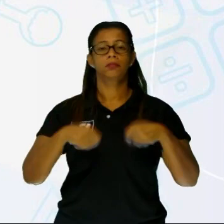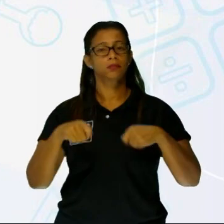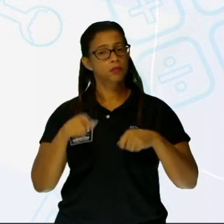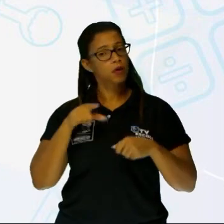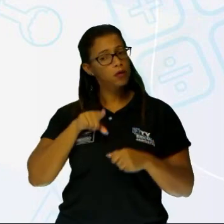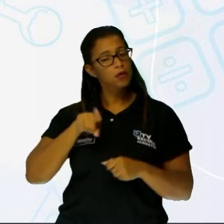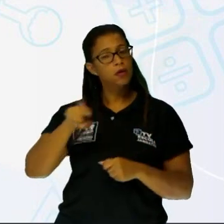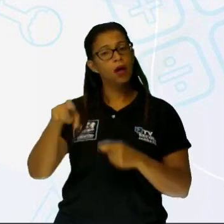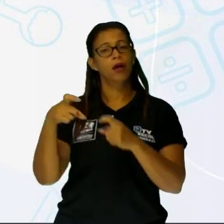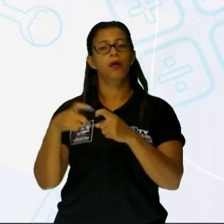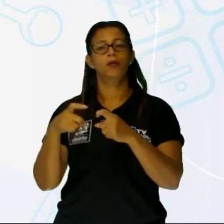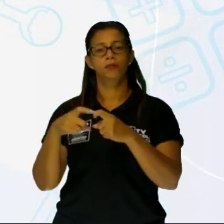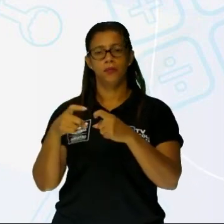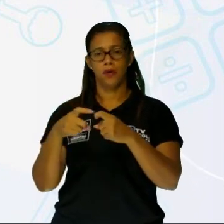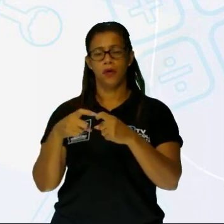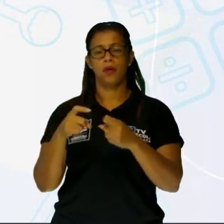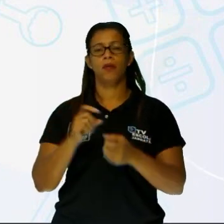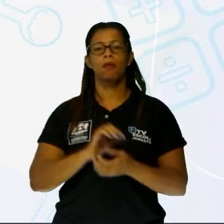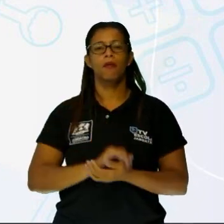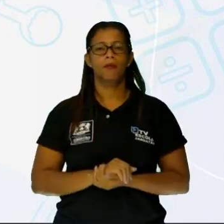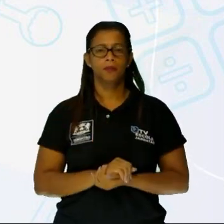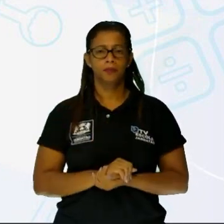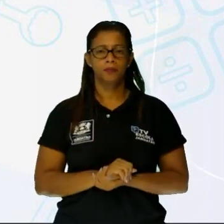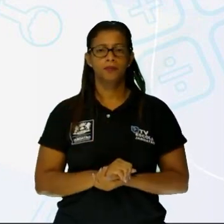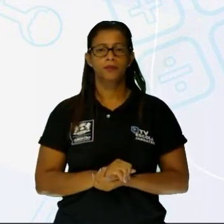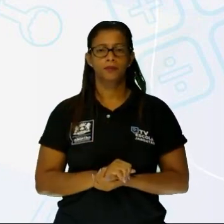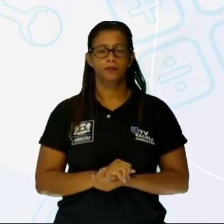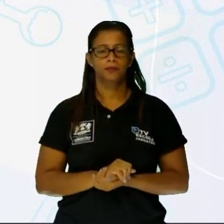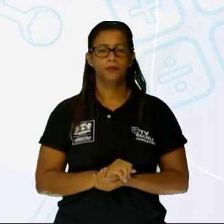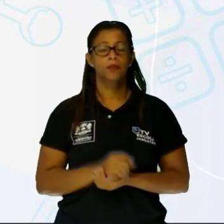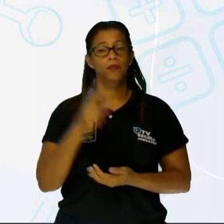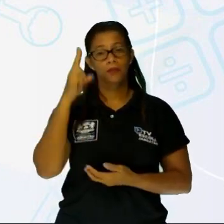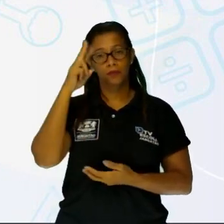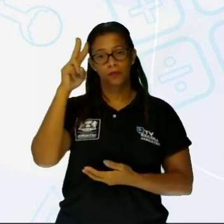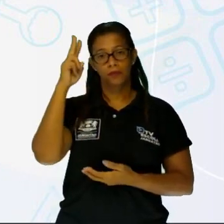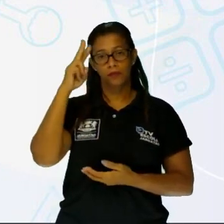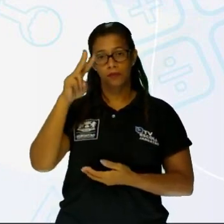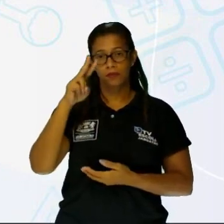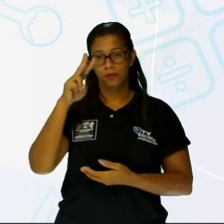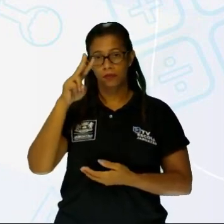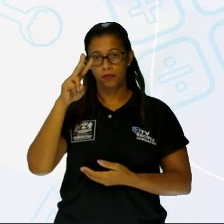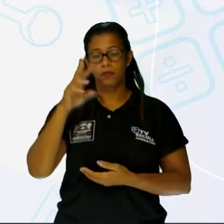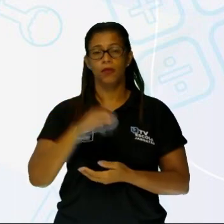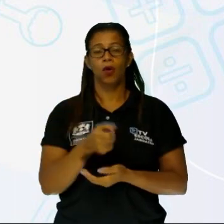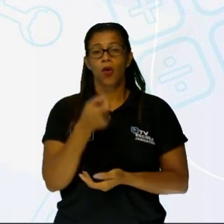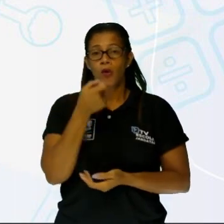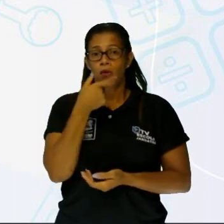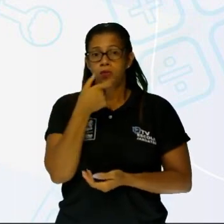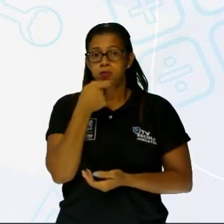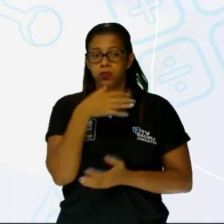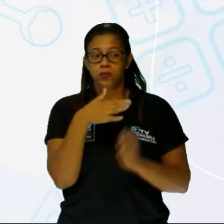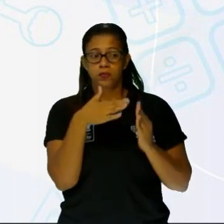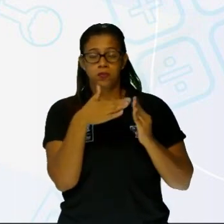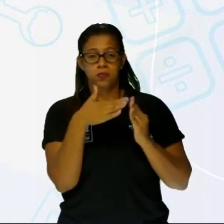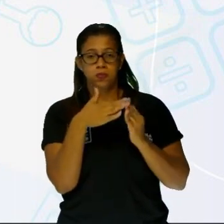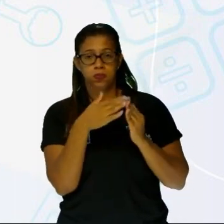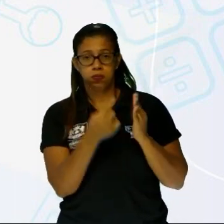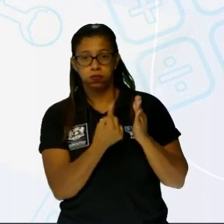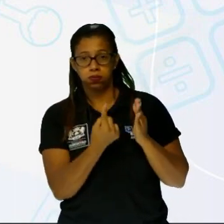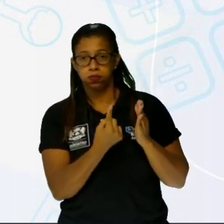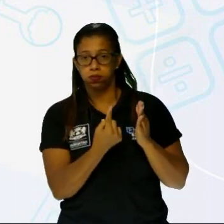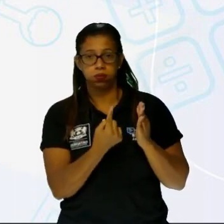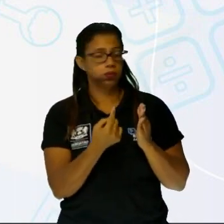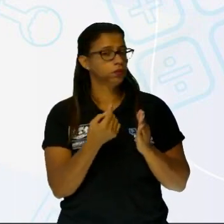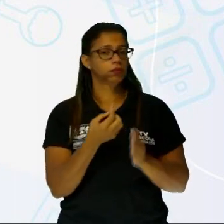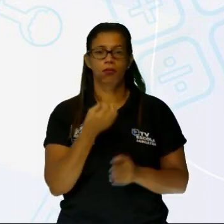da doença que ela esteja, né? Lembrando, se automedicar não é uma questão legal, não é bom, então